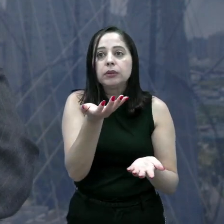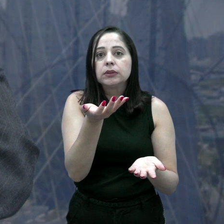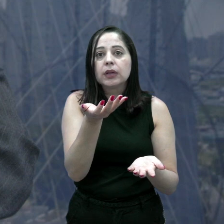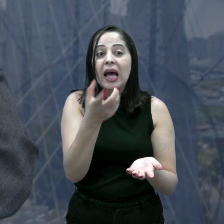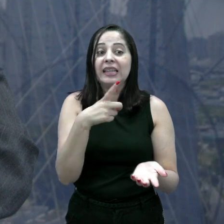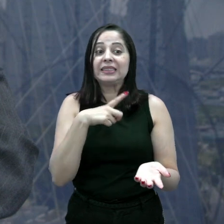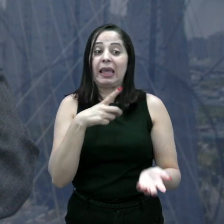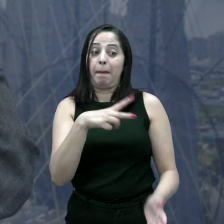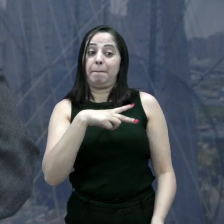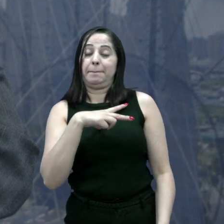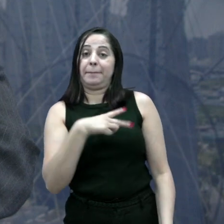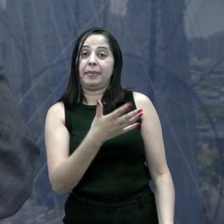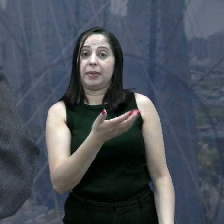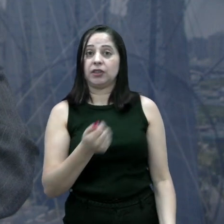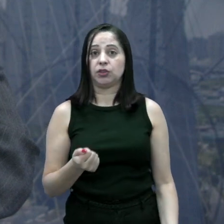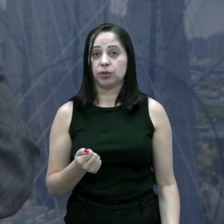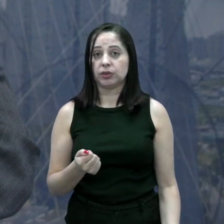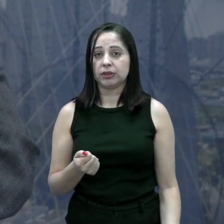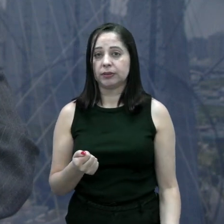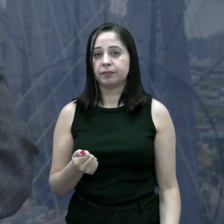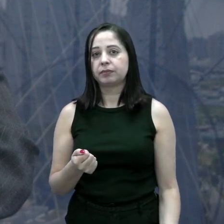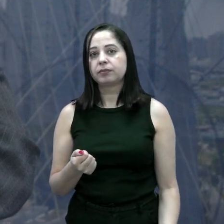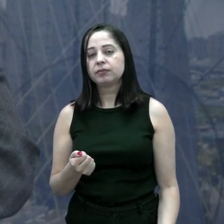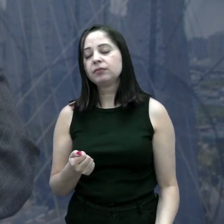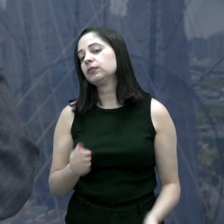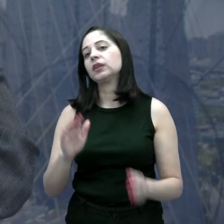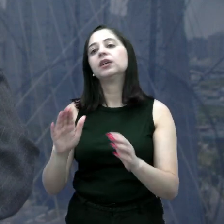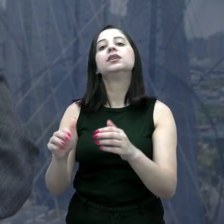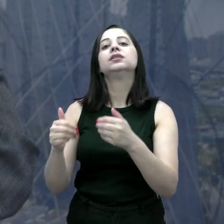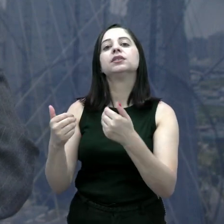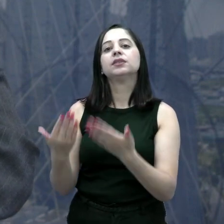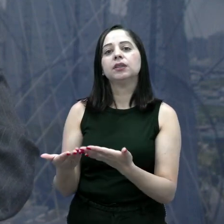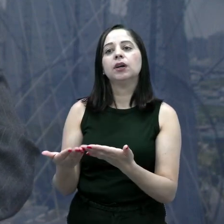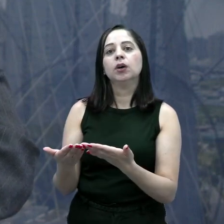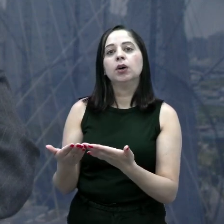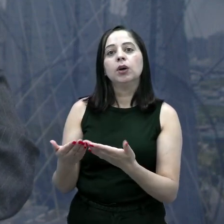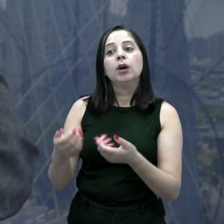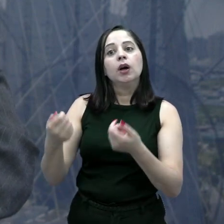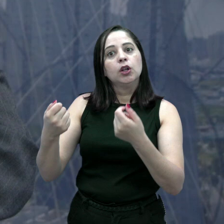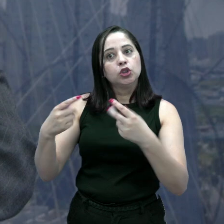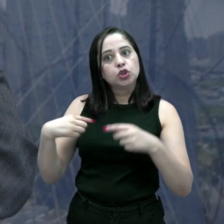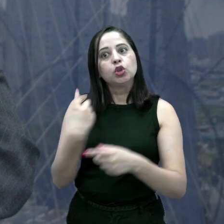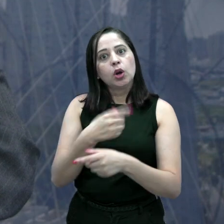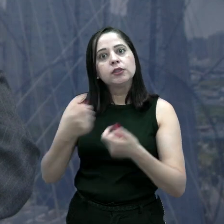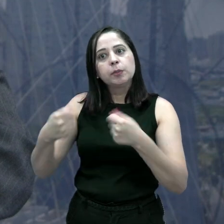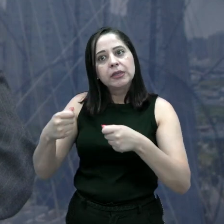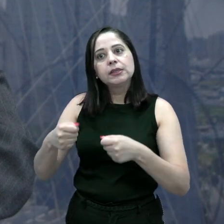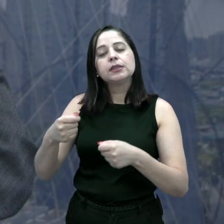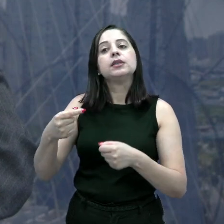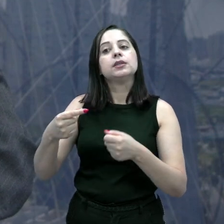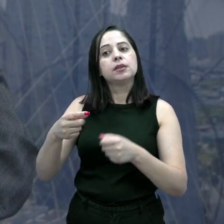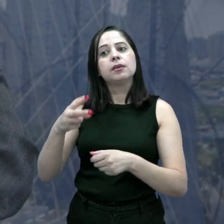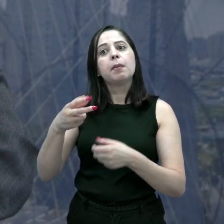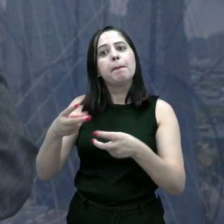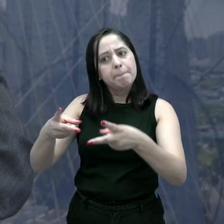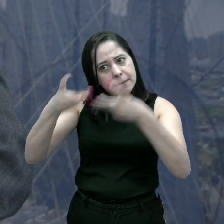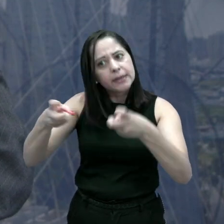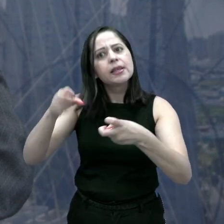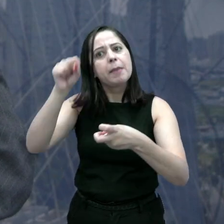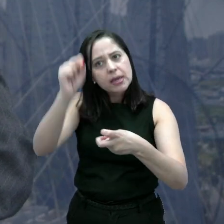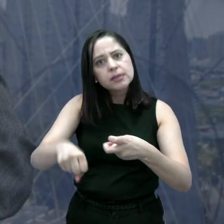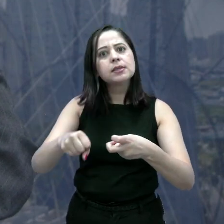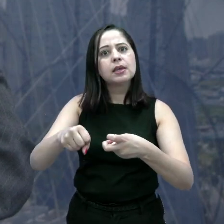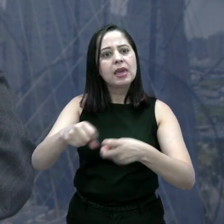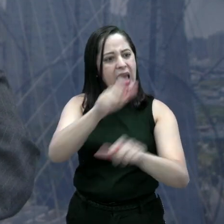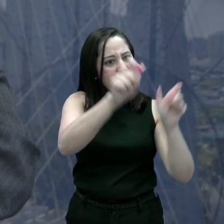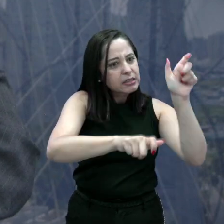acho que isso a gente está fazendo até hoje, agora, a todo momento, é enxergar que existe sim refugiado, existe morador de rua e eles não estão ali porque